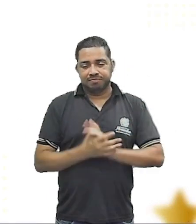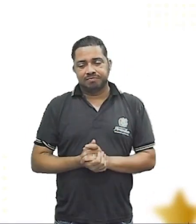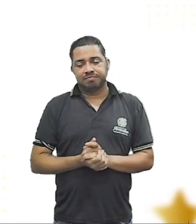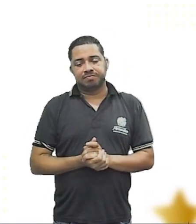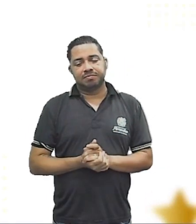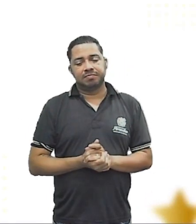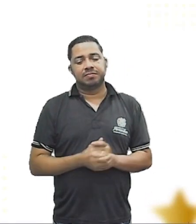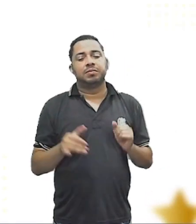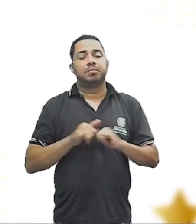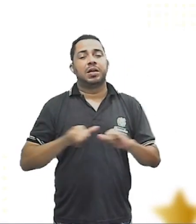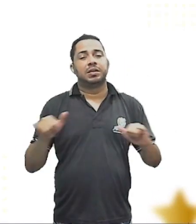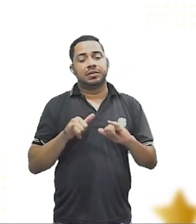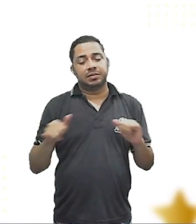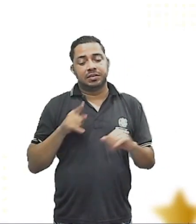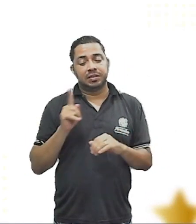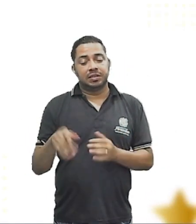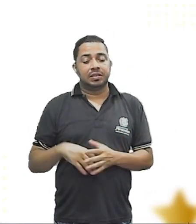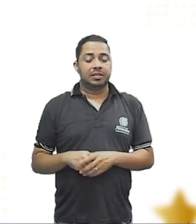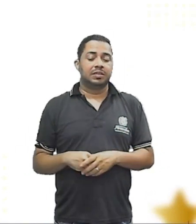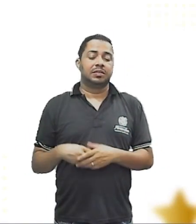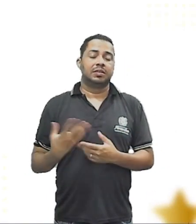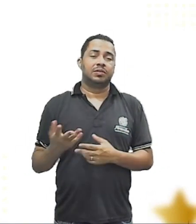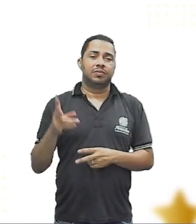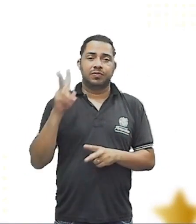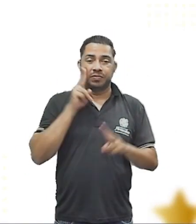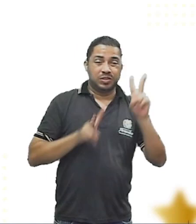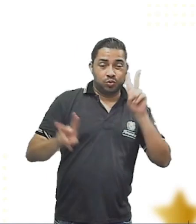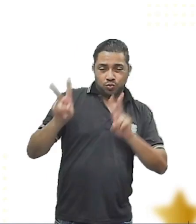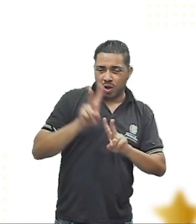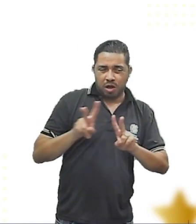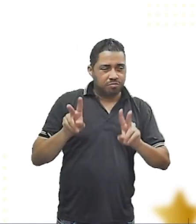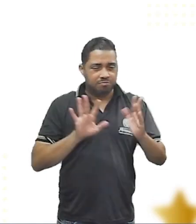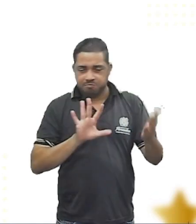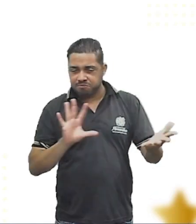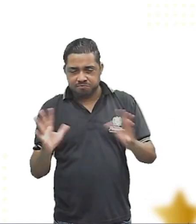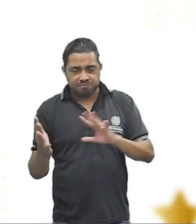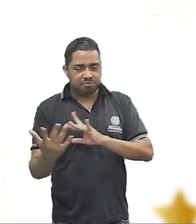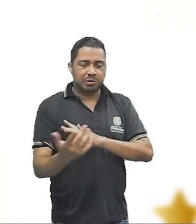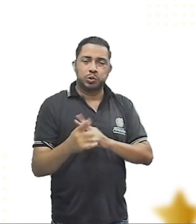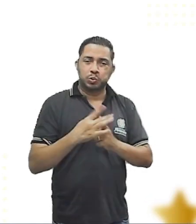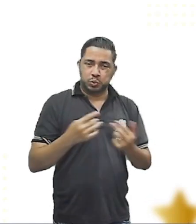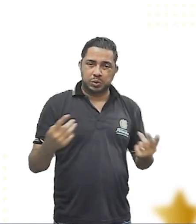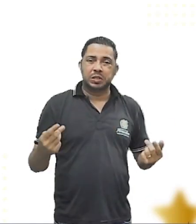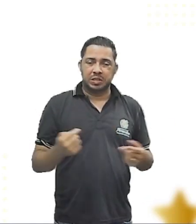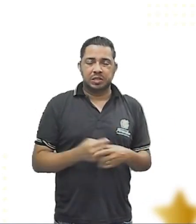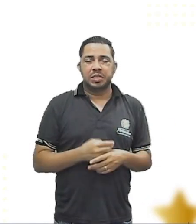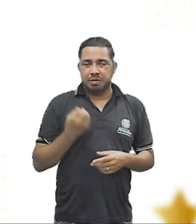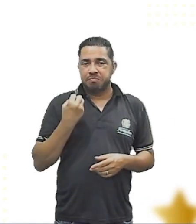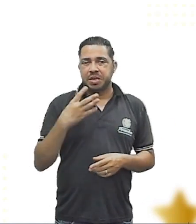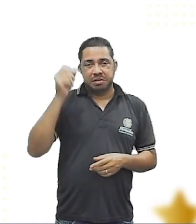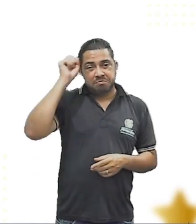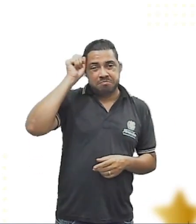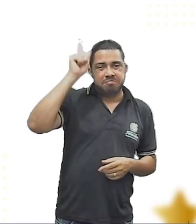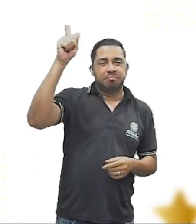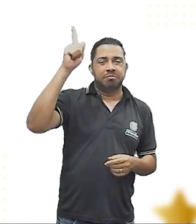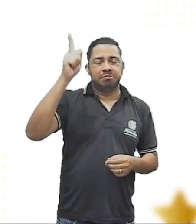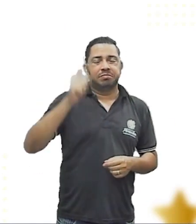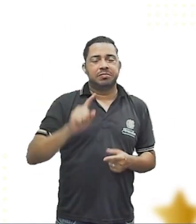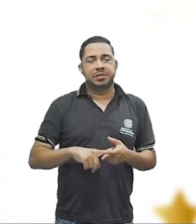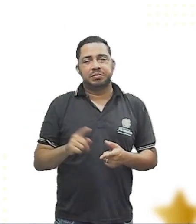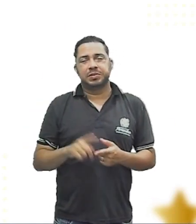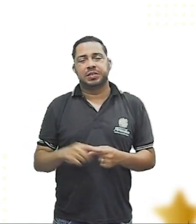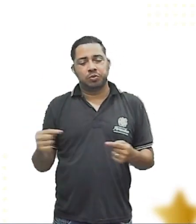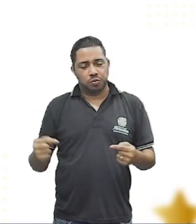do marketing dele todinho, né? O visual, o merchandising visual dele é todo bem elaborado, bem